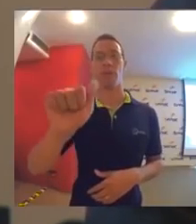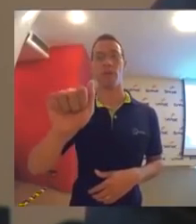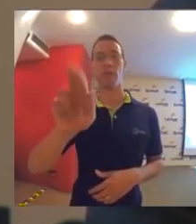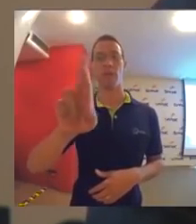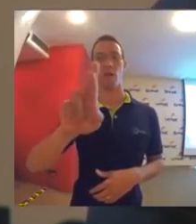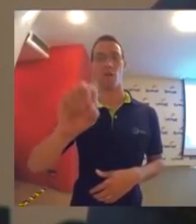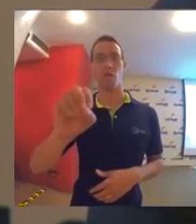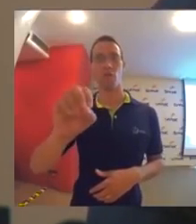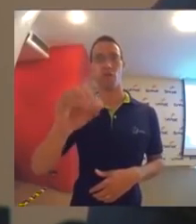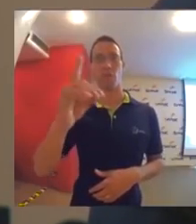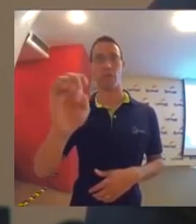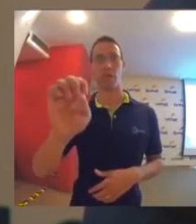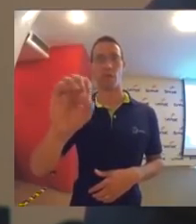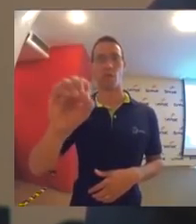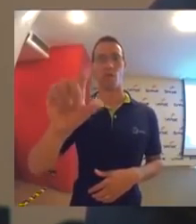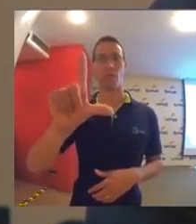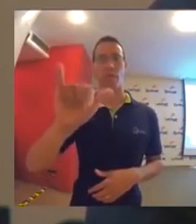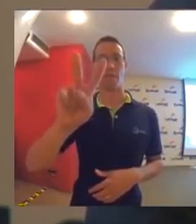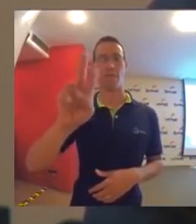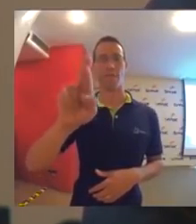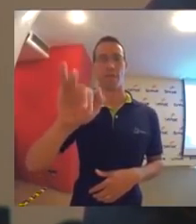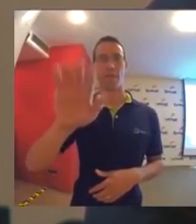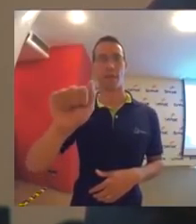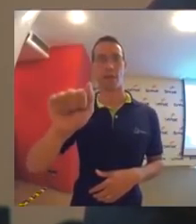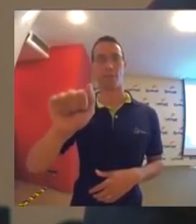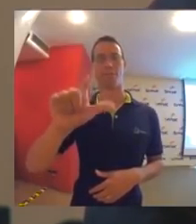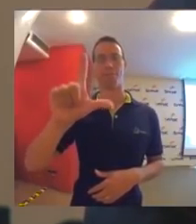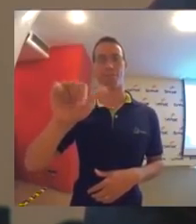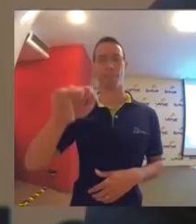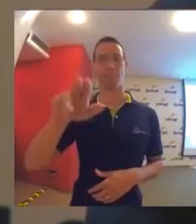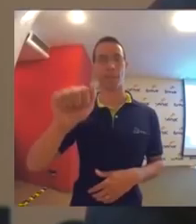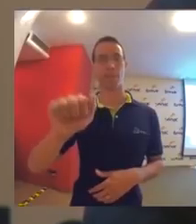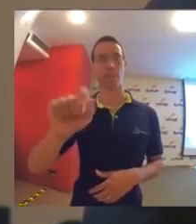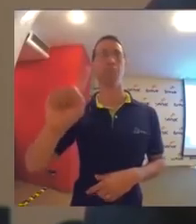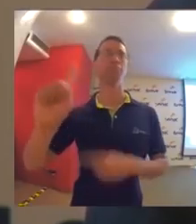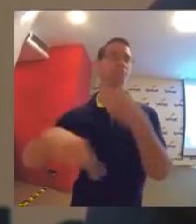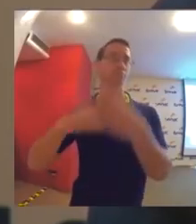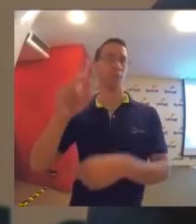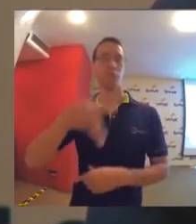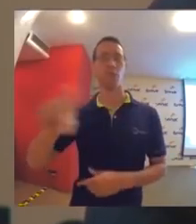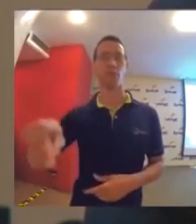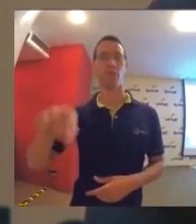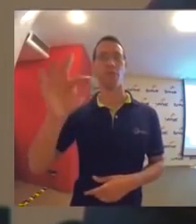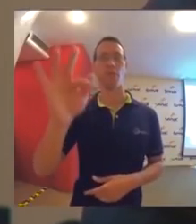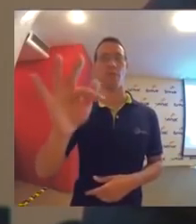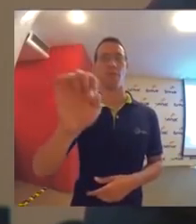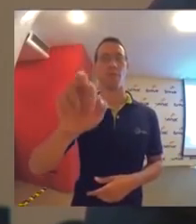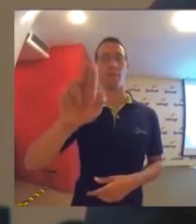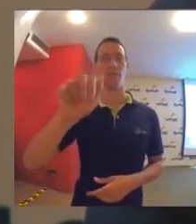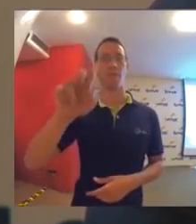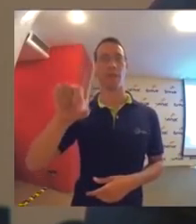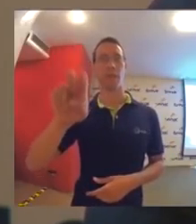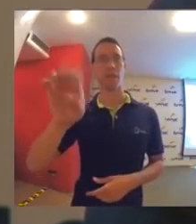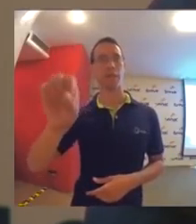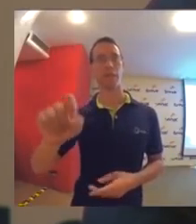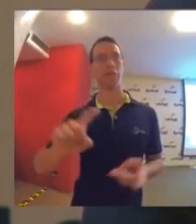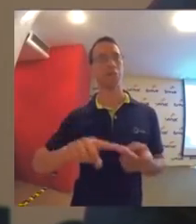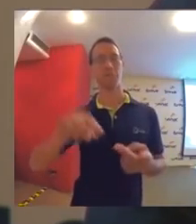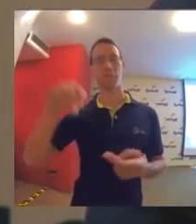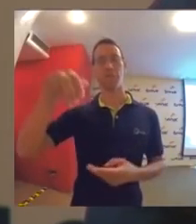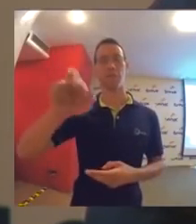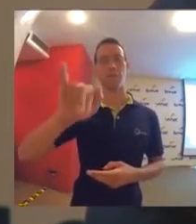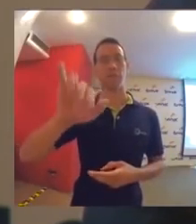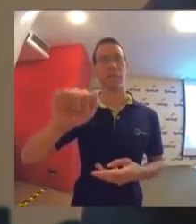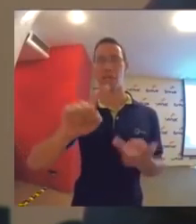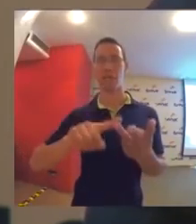Lima. E mais tarde, por Florestan Fernandes, Milton Santos, Maria Nilde Mascherlani,